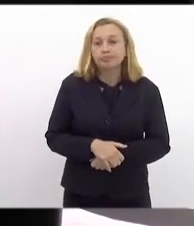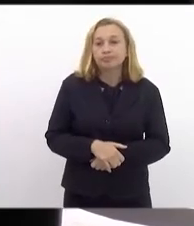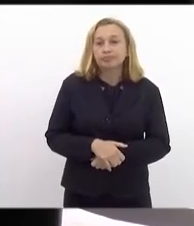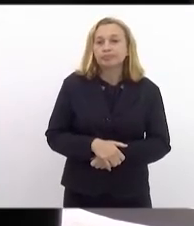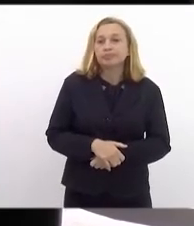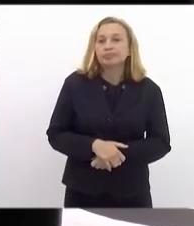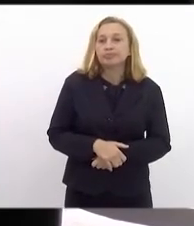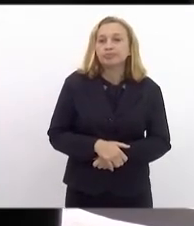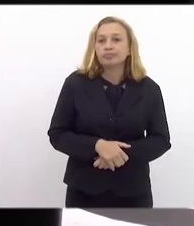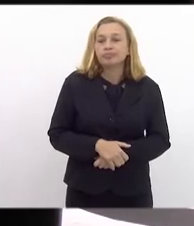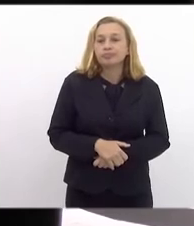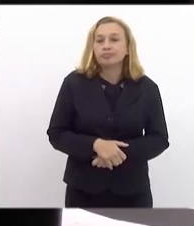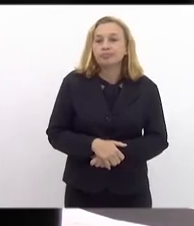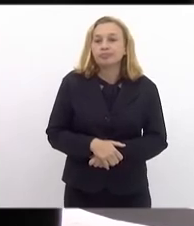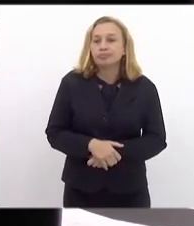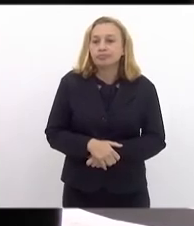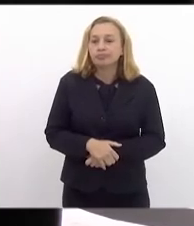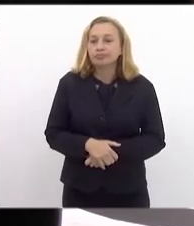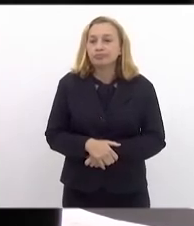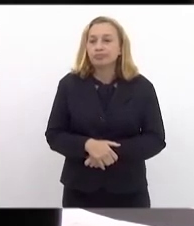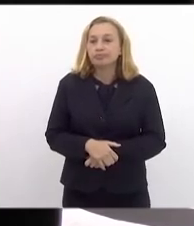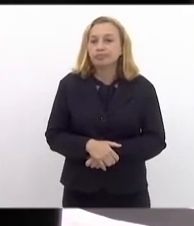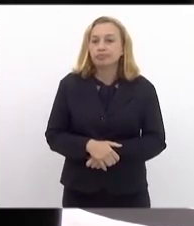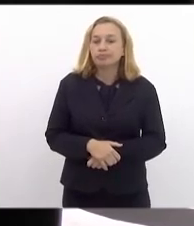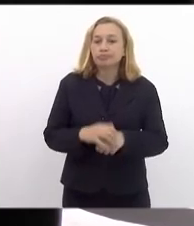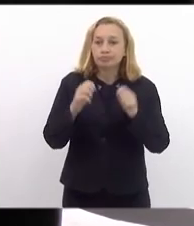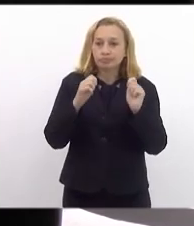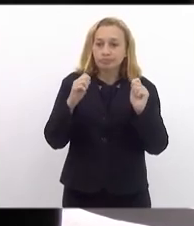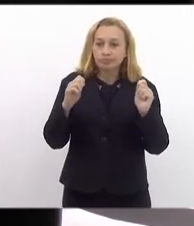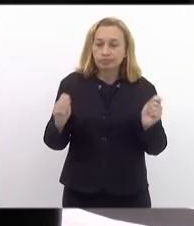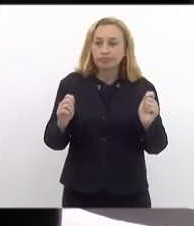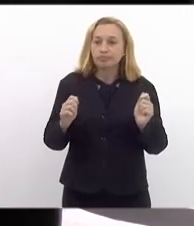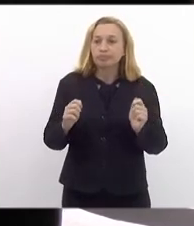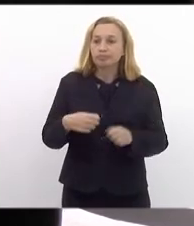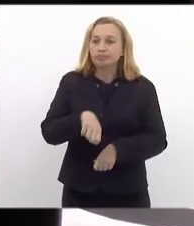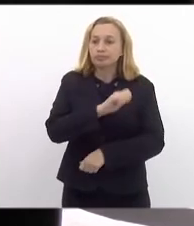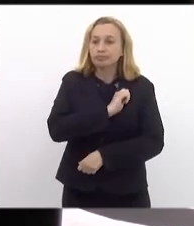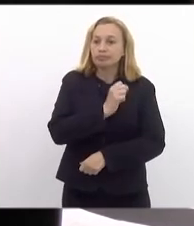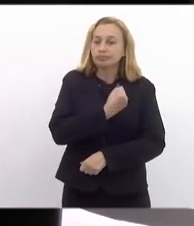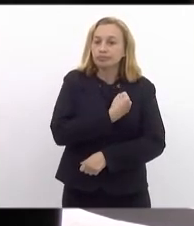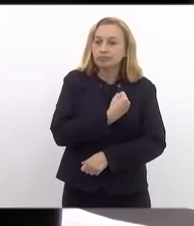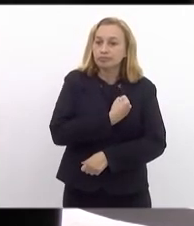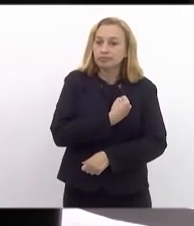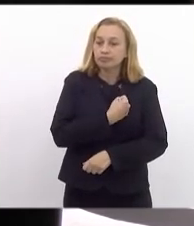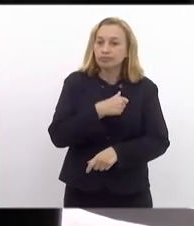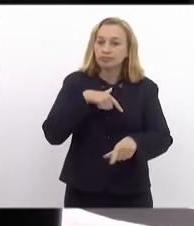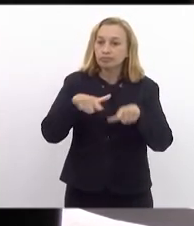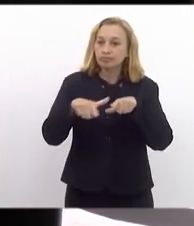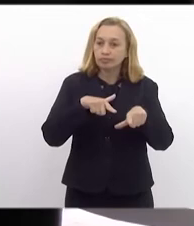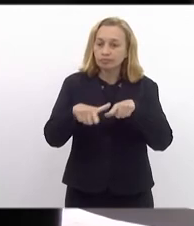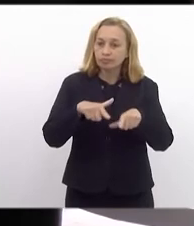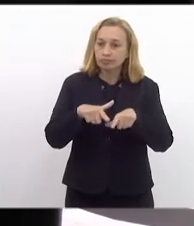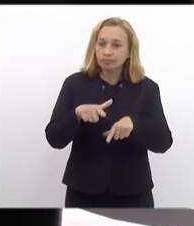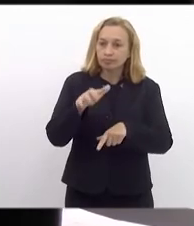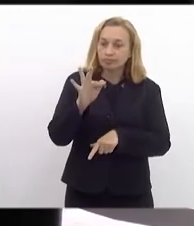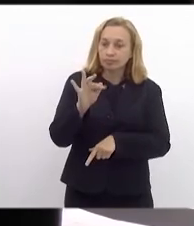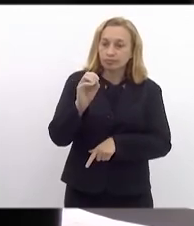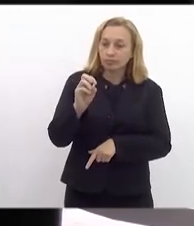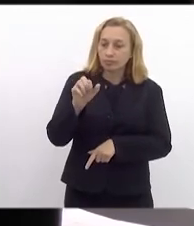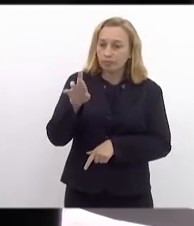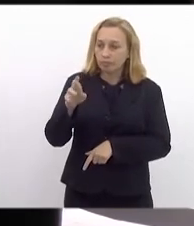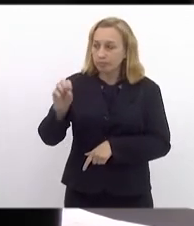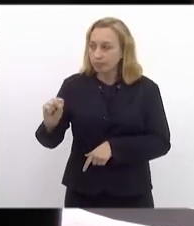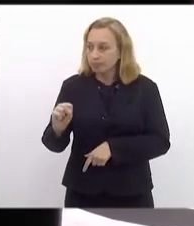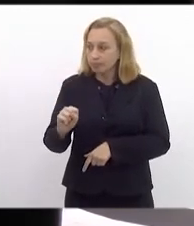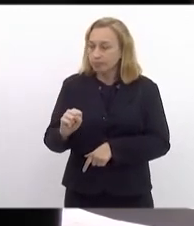aqui somente um quadro da assessoria fiscal número de empregos formais e posição